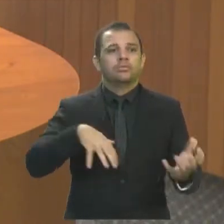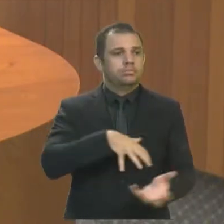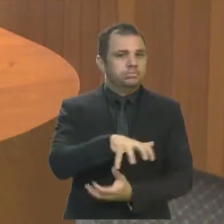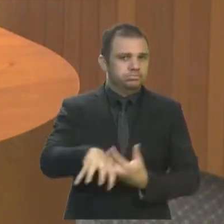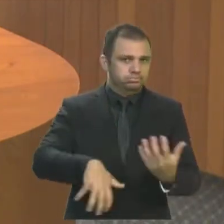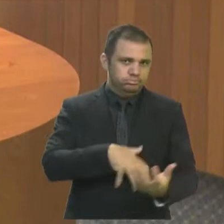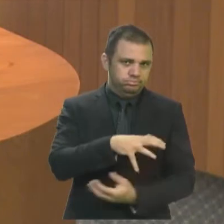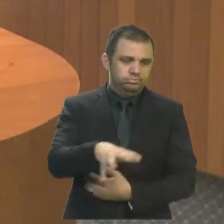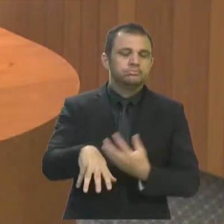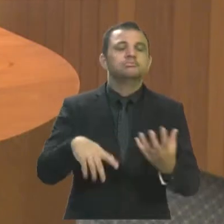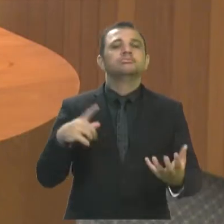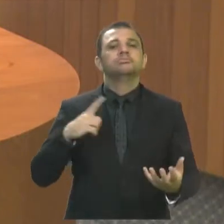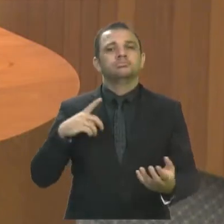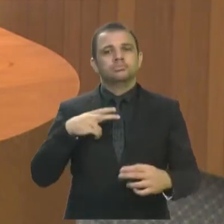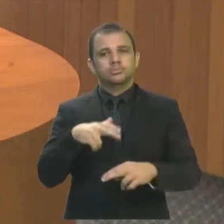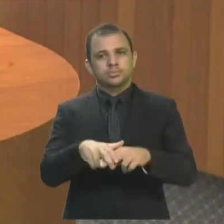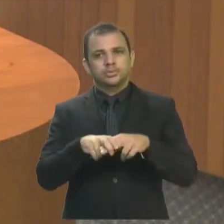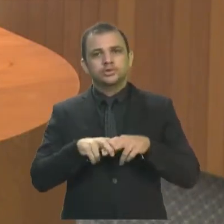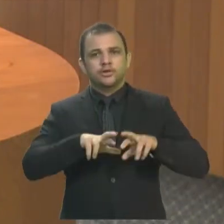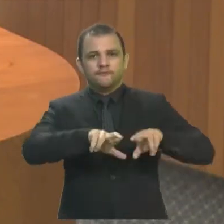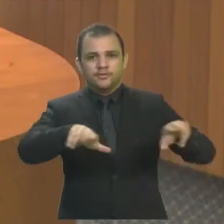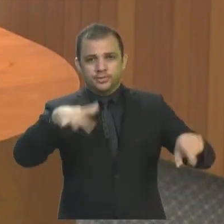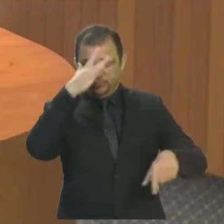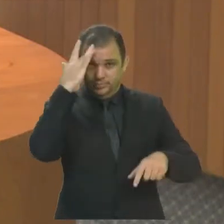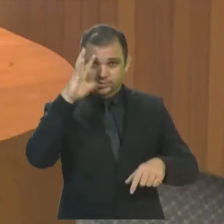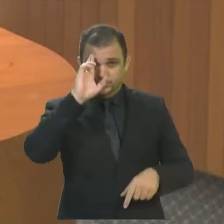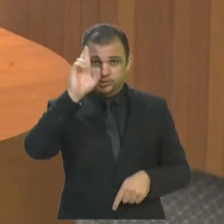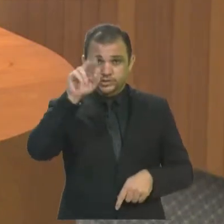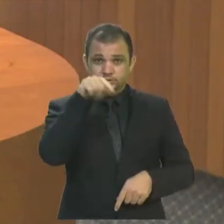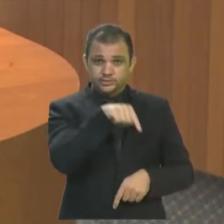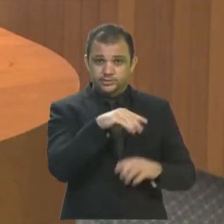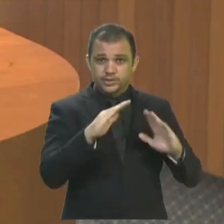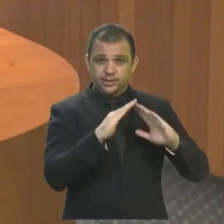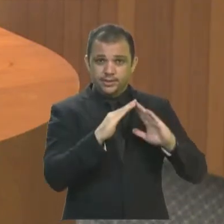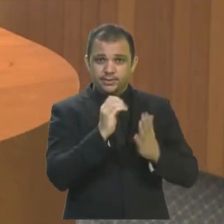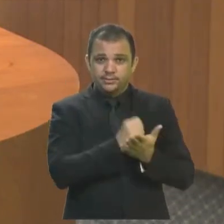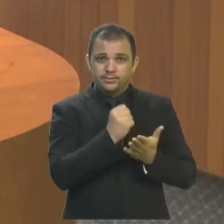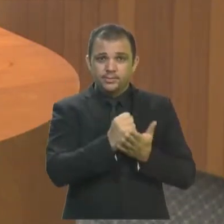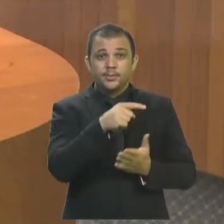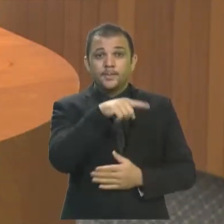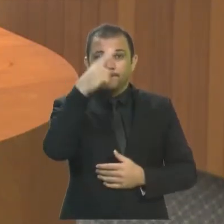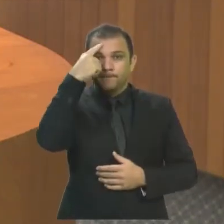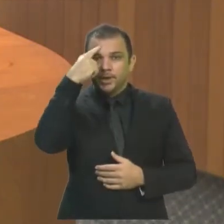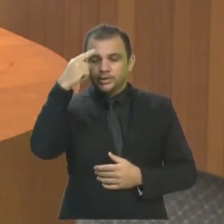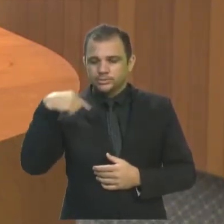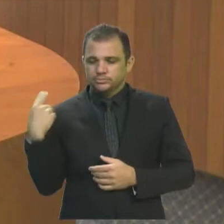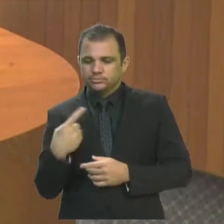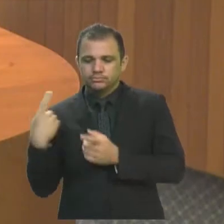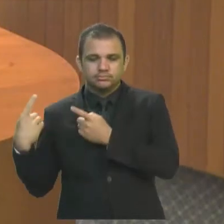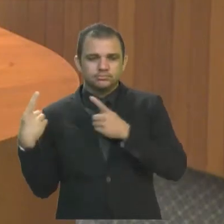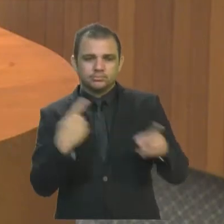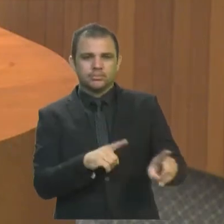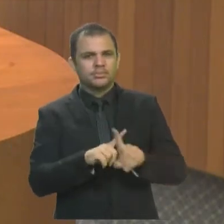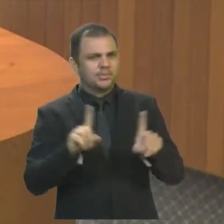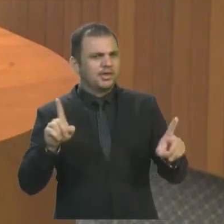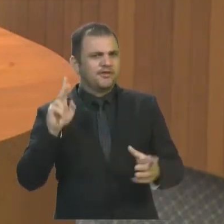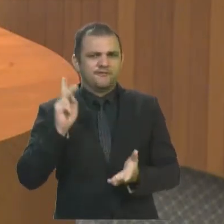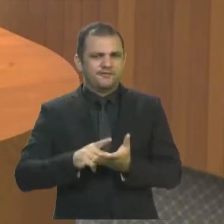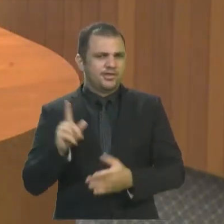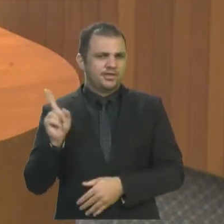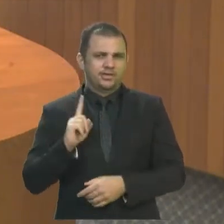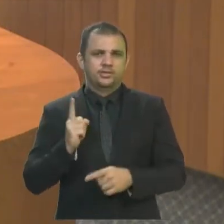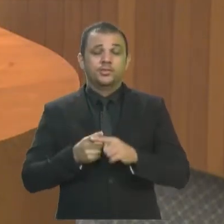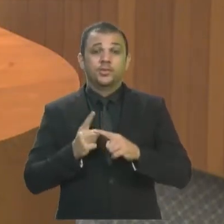de todos os cartorários, pensando que eles estão sendo atacados, quando, na verdade, a gente tem falado